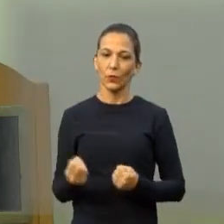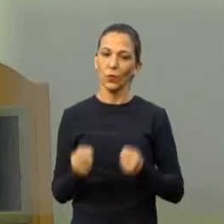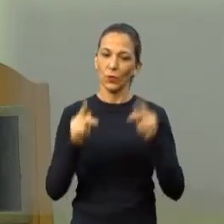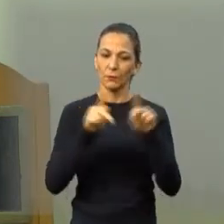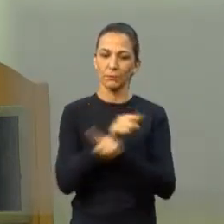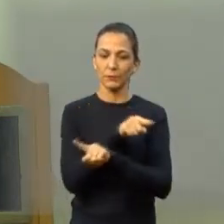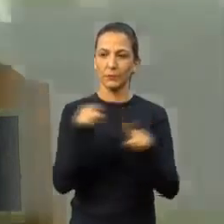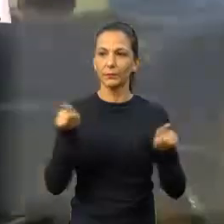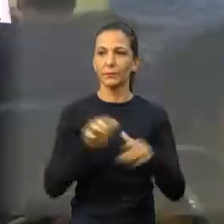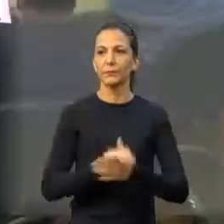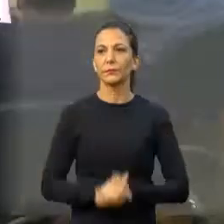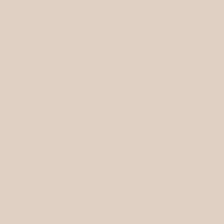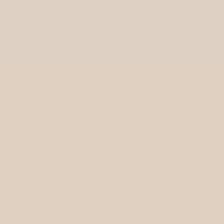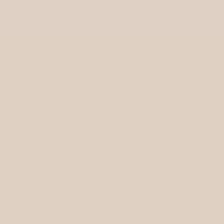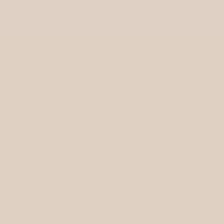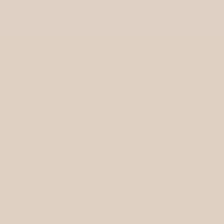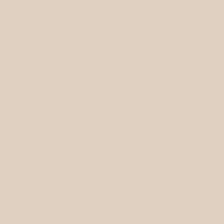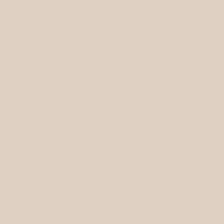obrigado